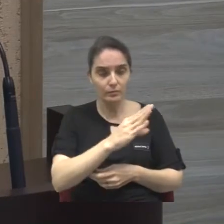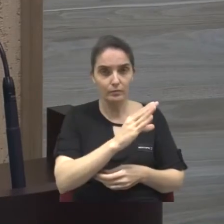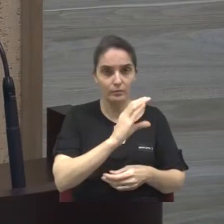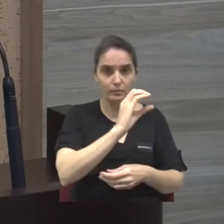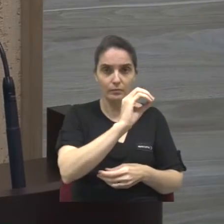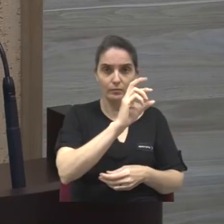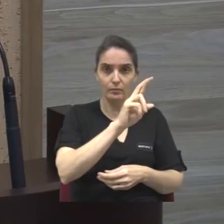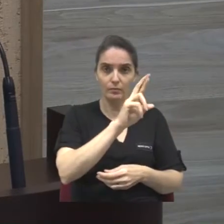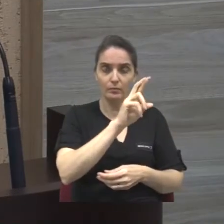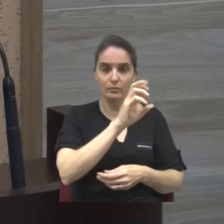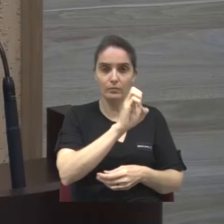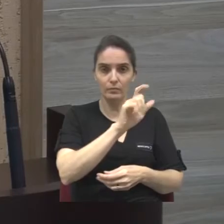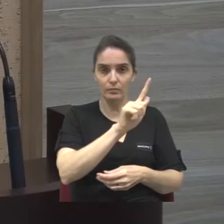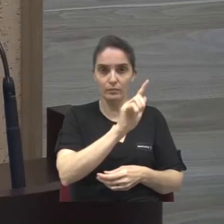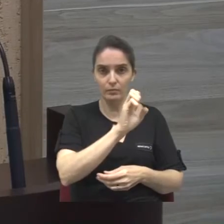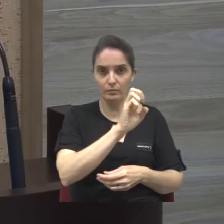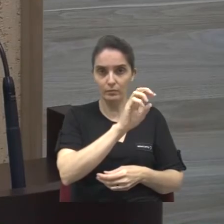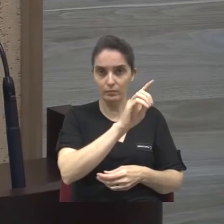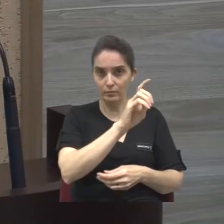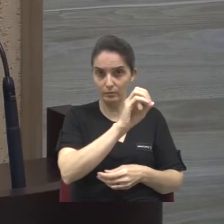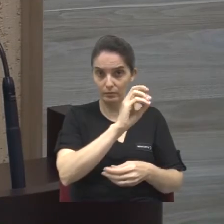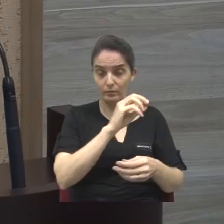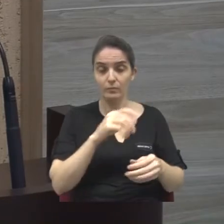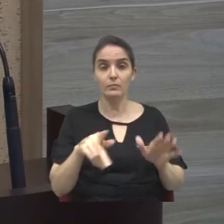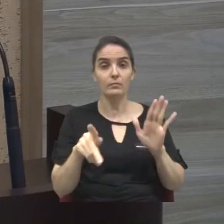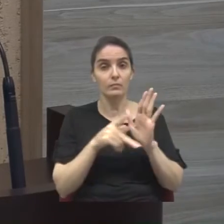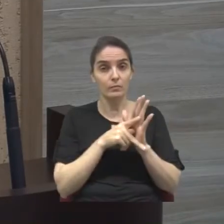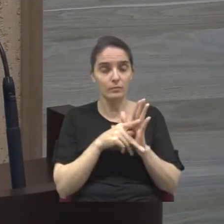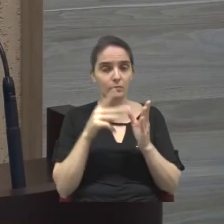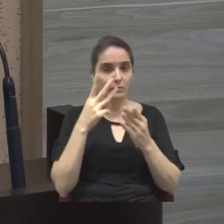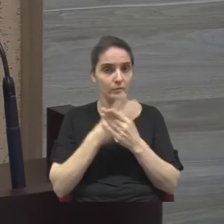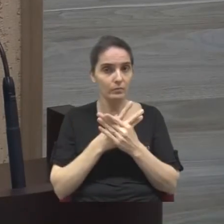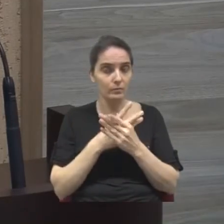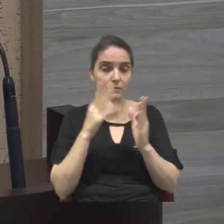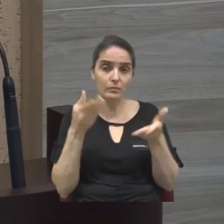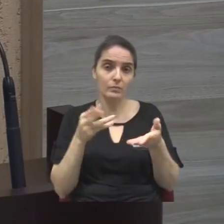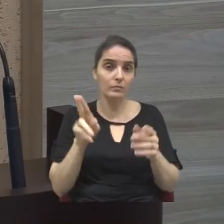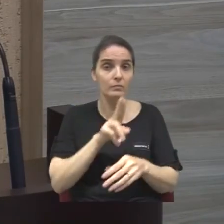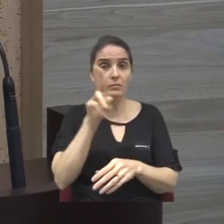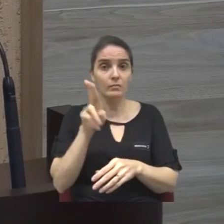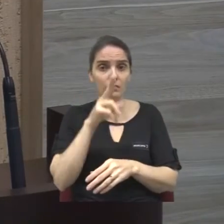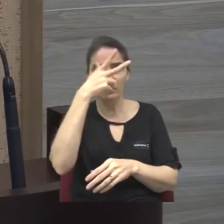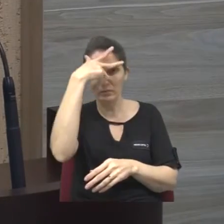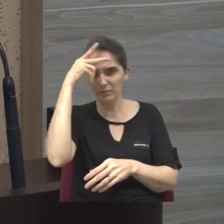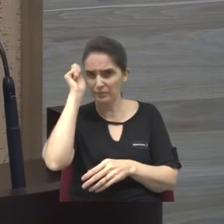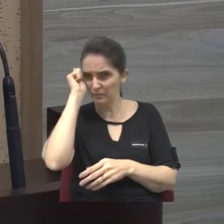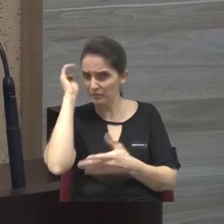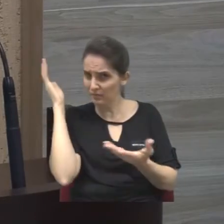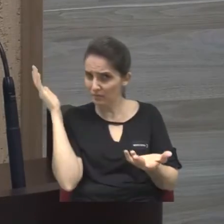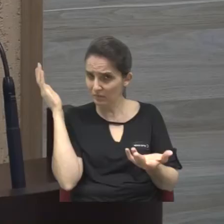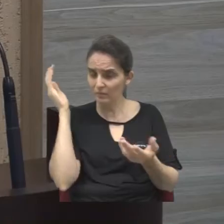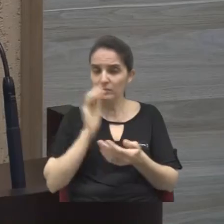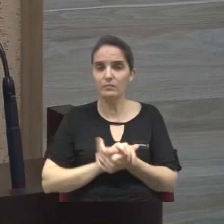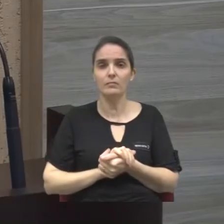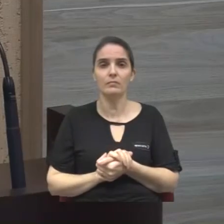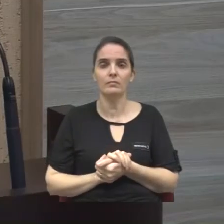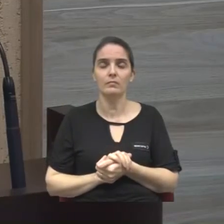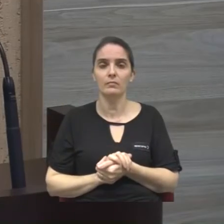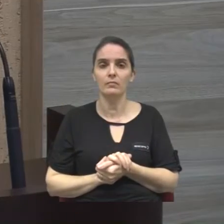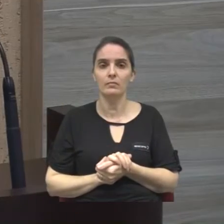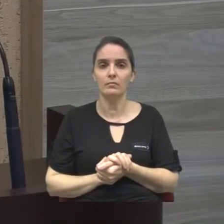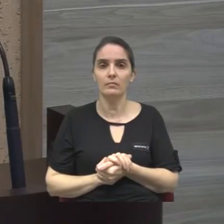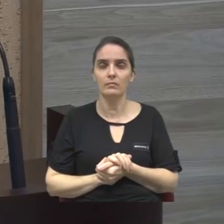para tratar assunto interna corporis, está sendo usado pelo Executivo. E, dessa